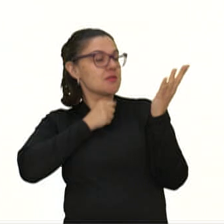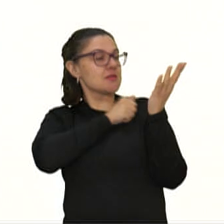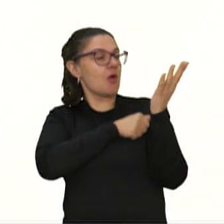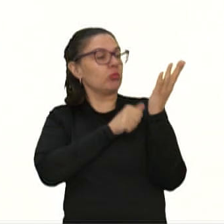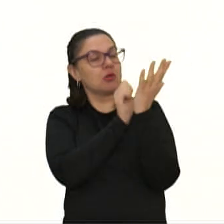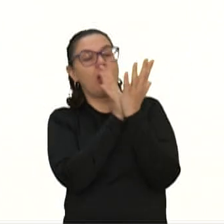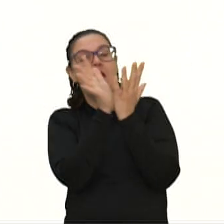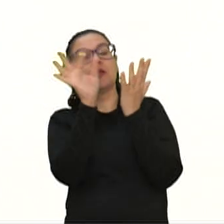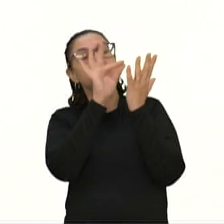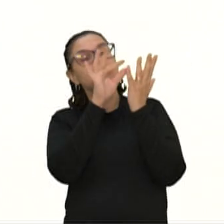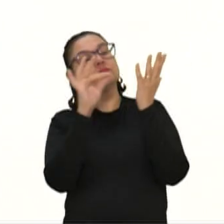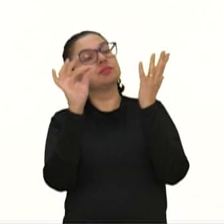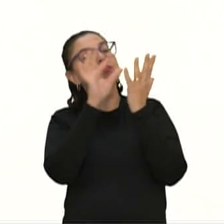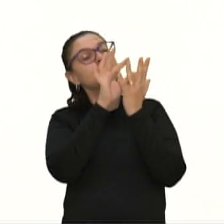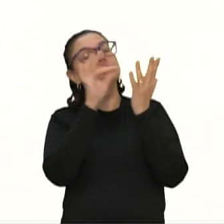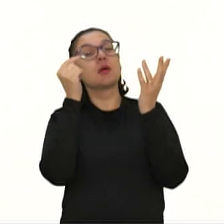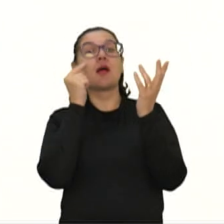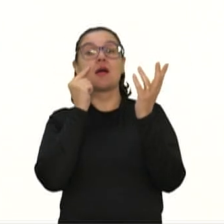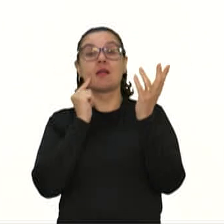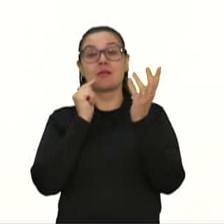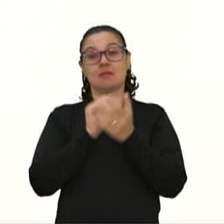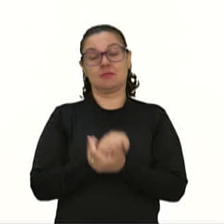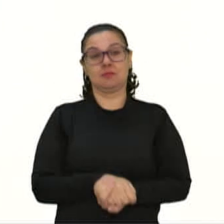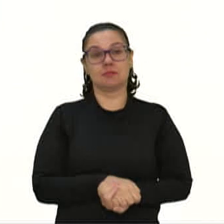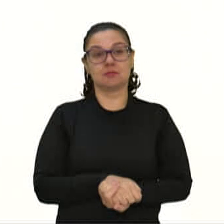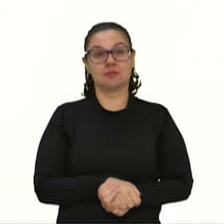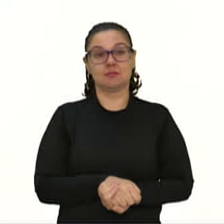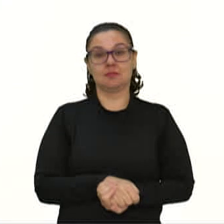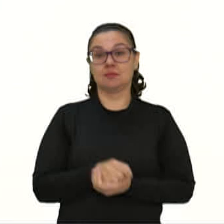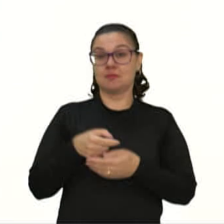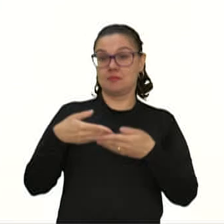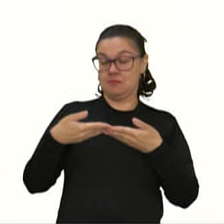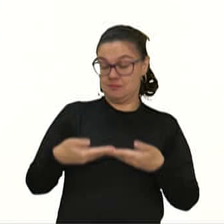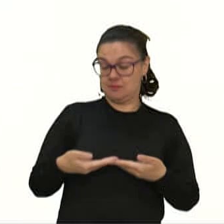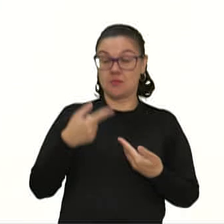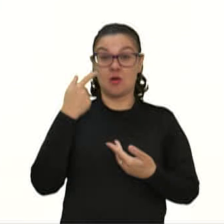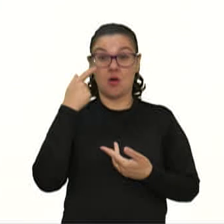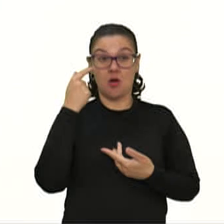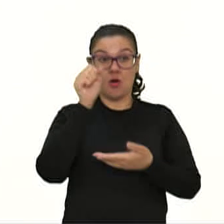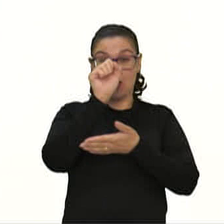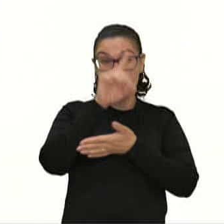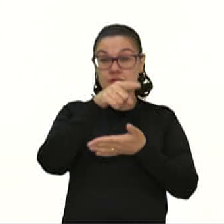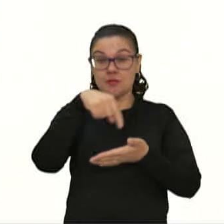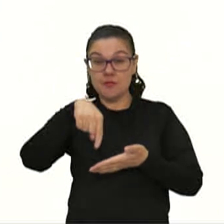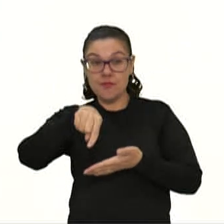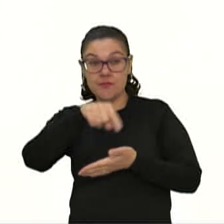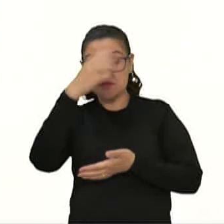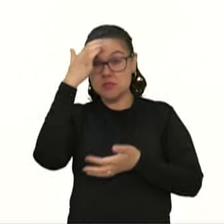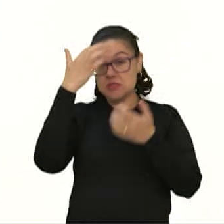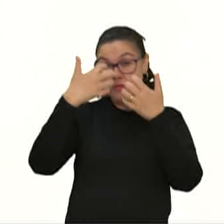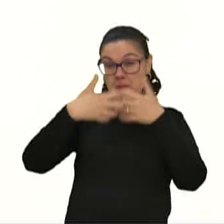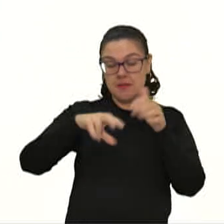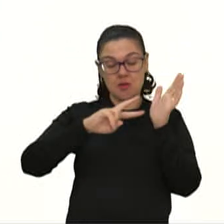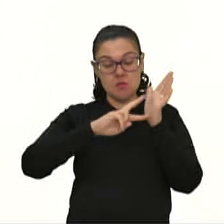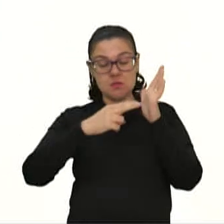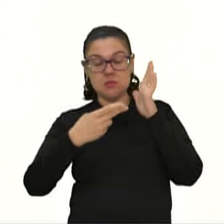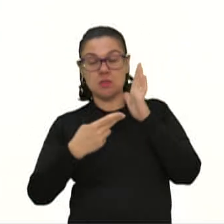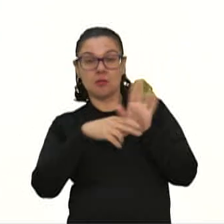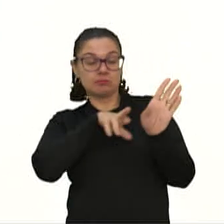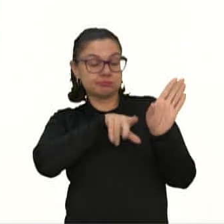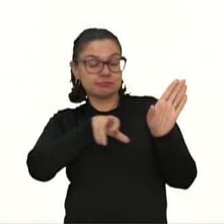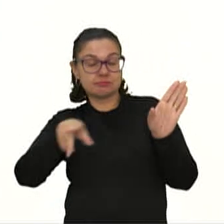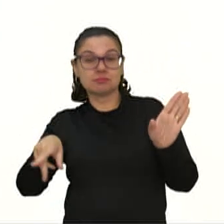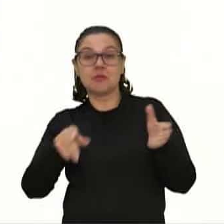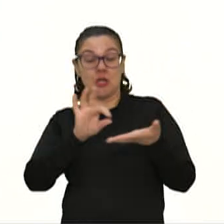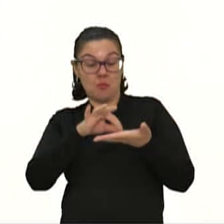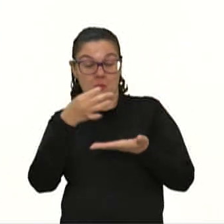imenso, lágrimas bem pequeninas. Então, a atividade para você pensar aí os sentidos, os múltiplos